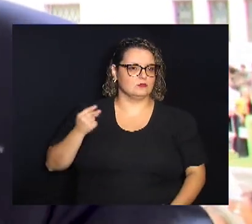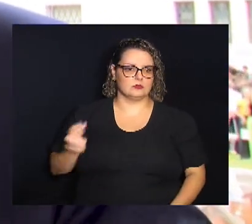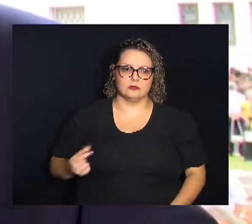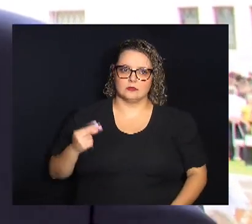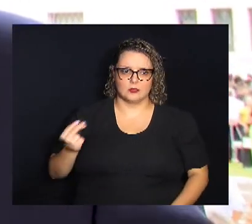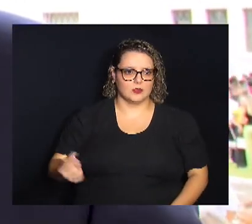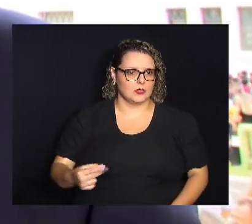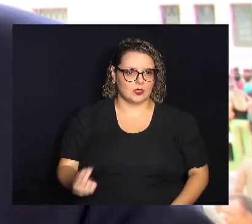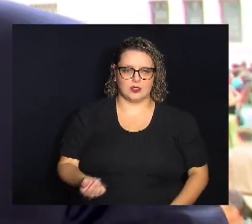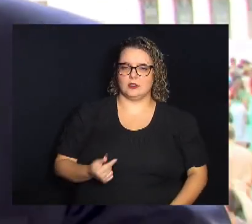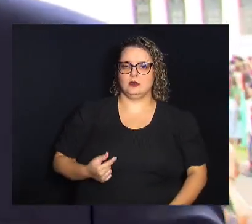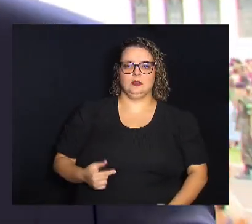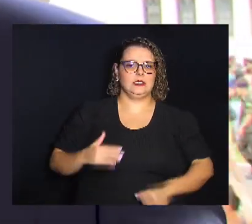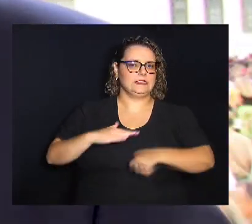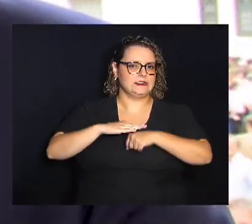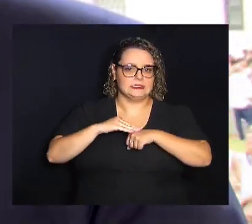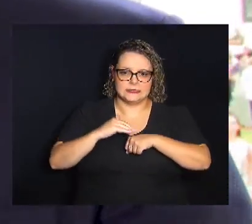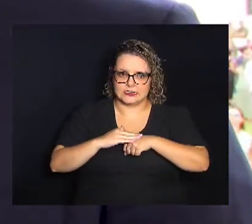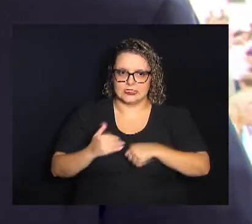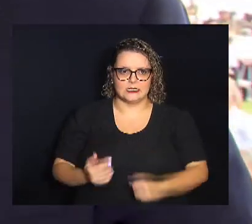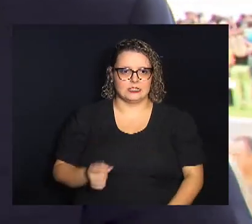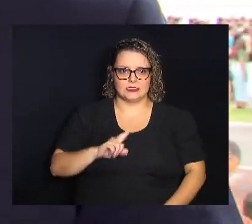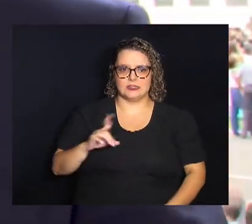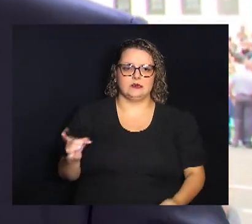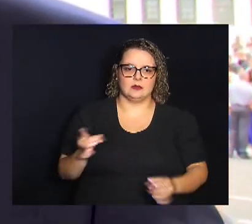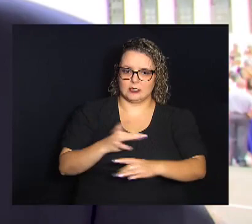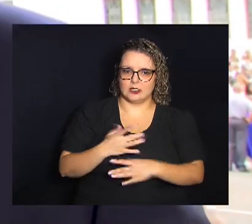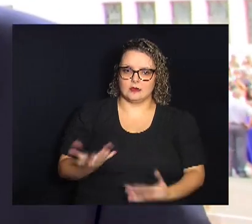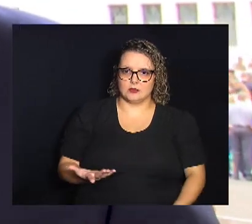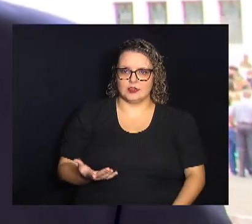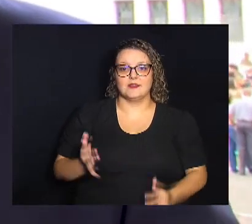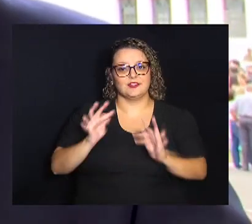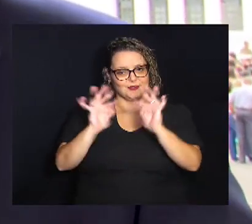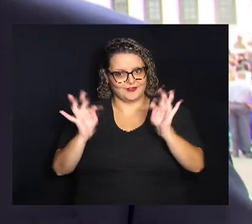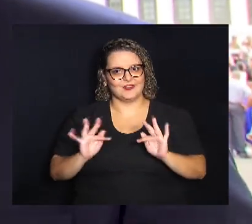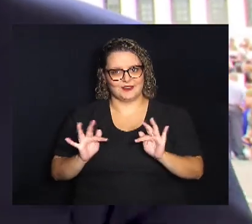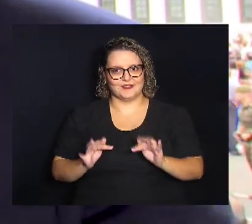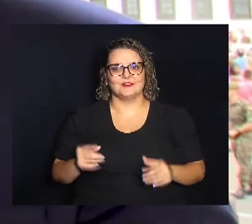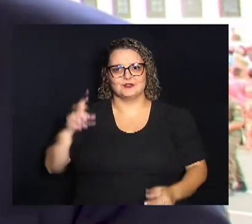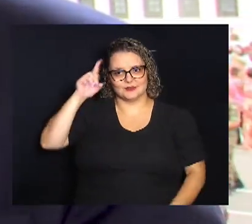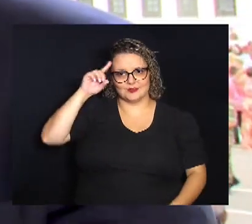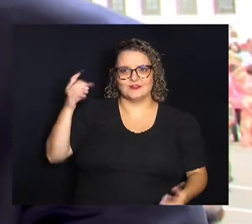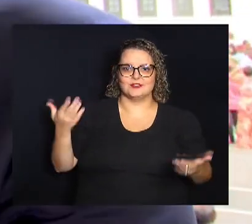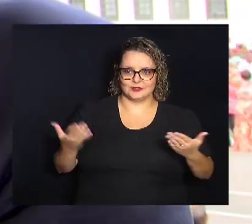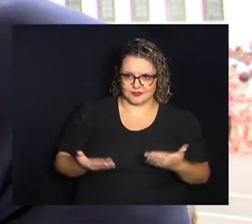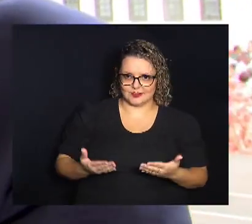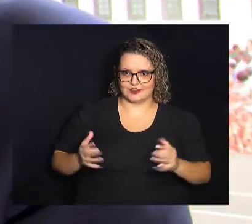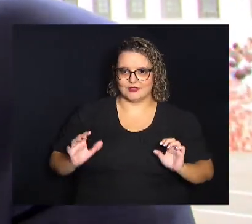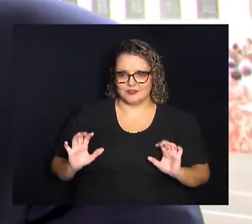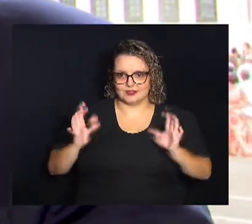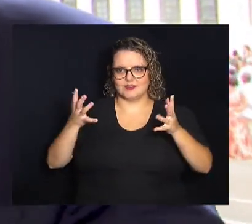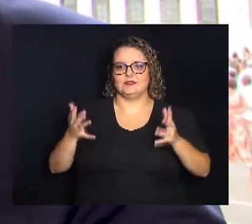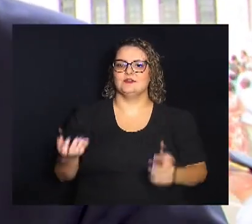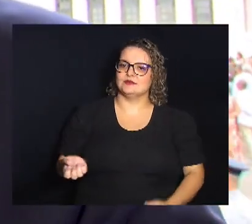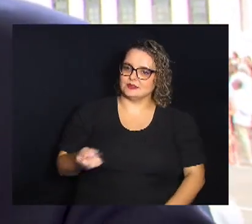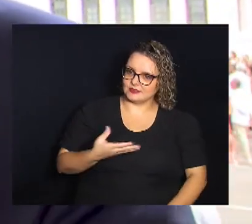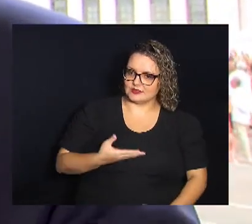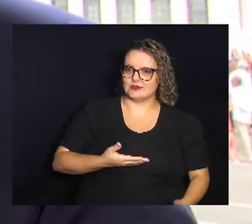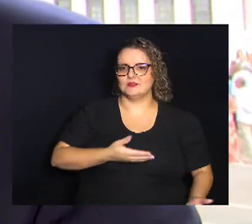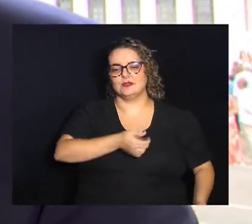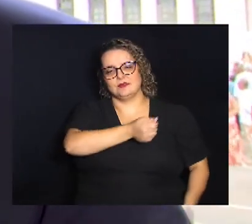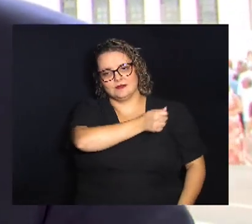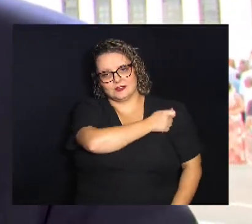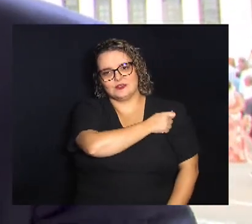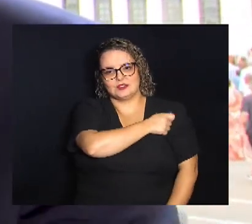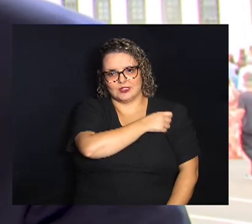vida esse carinho, né? Que não se esgota. Então estou muito feliz de estar aqui no dia de hoje, celebrando com estes novos alunos, com aqueles